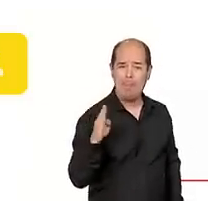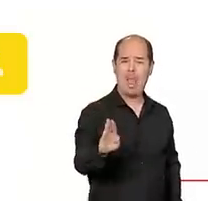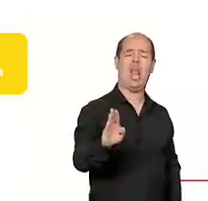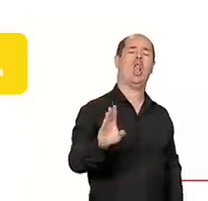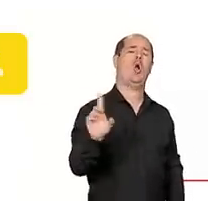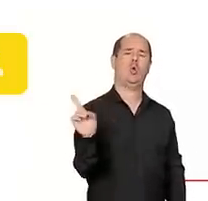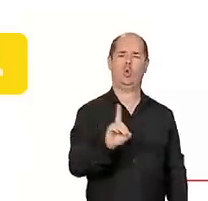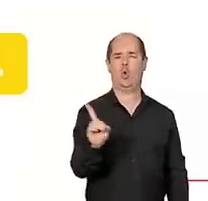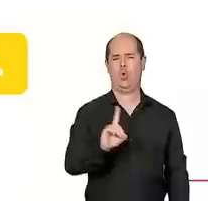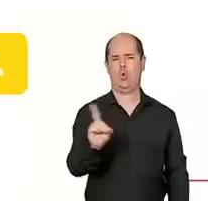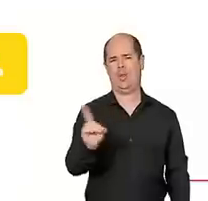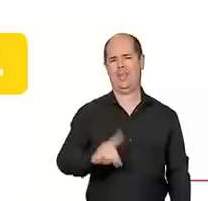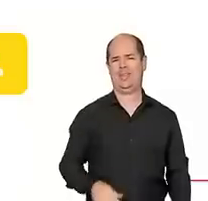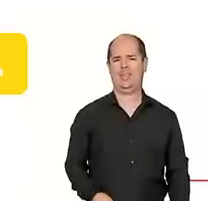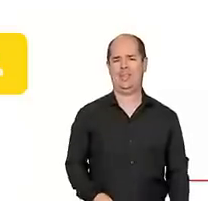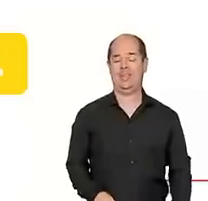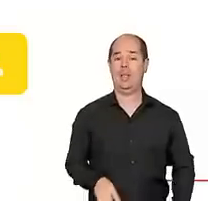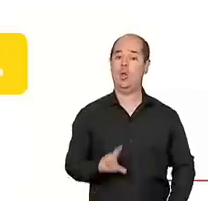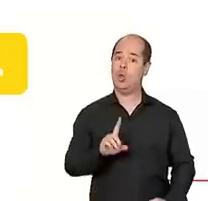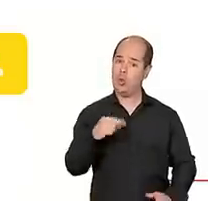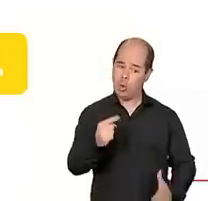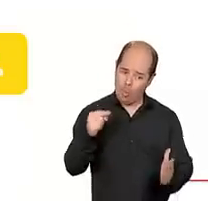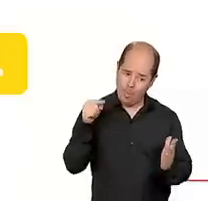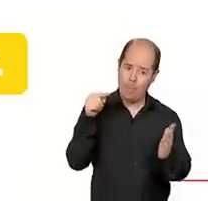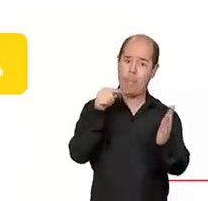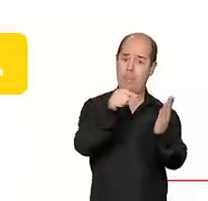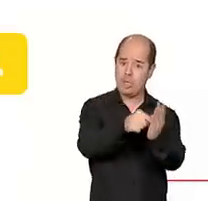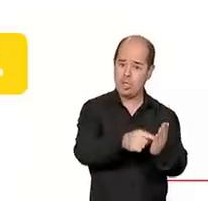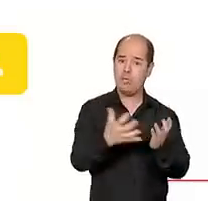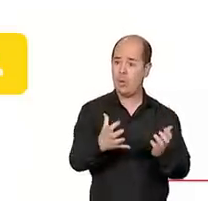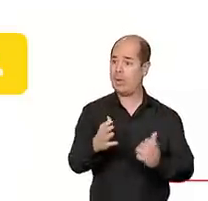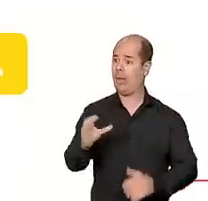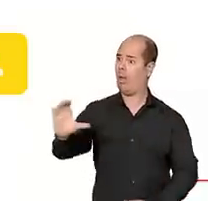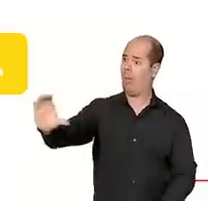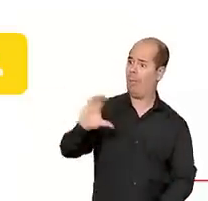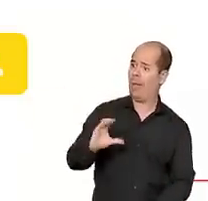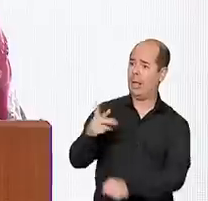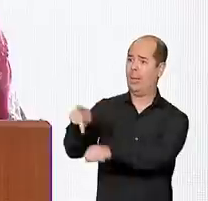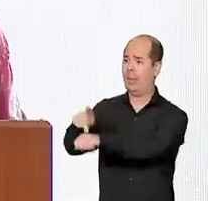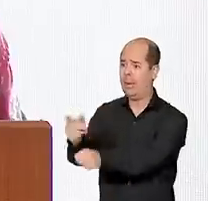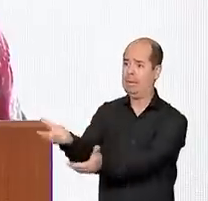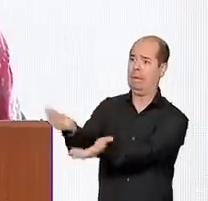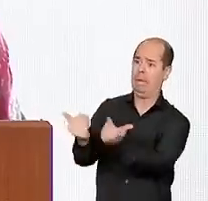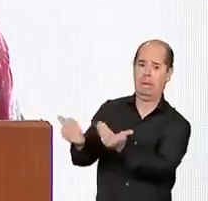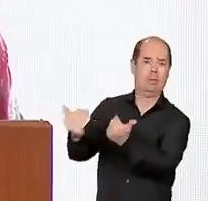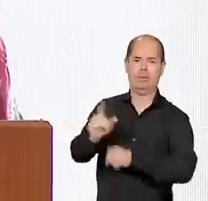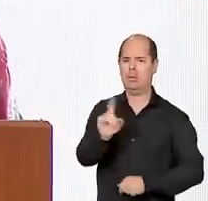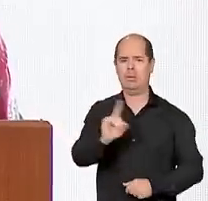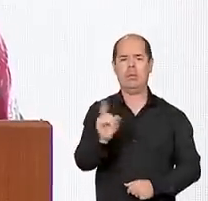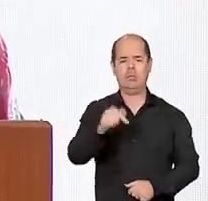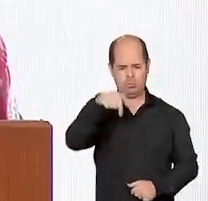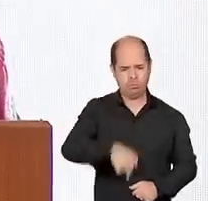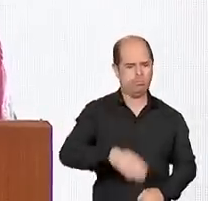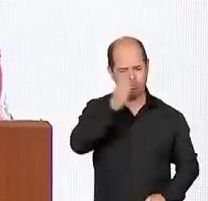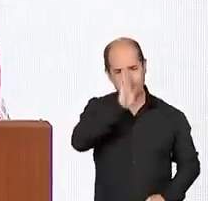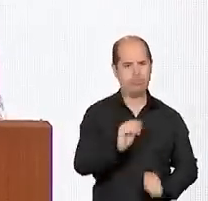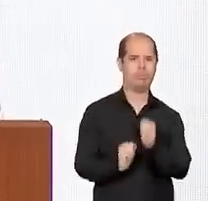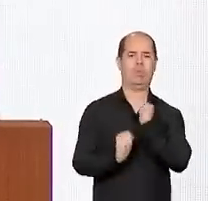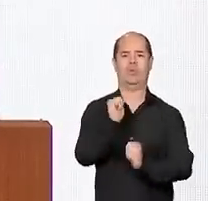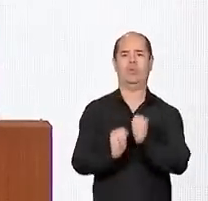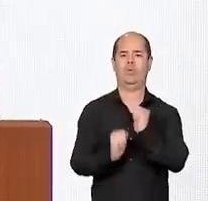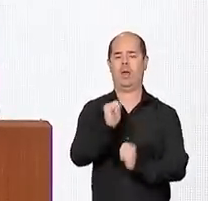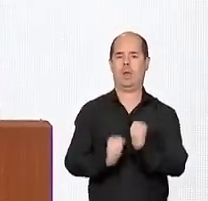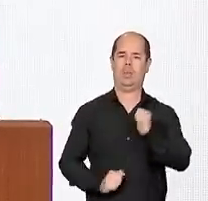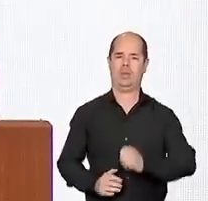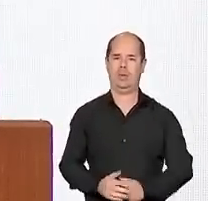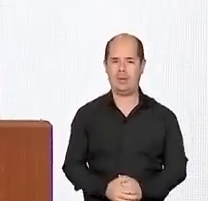dependência é um dos objetivos nós superarmos. Além disso, o Ministério da Saúde, só com a judicialização